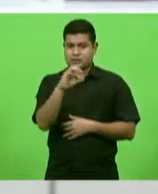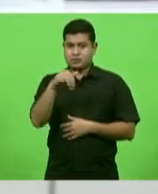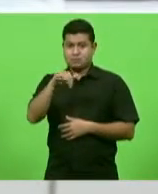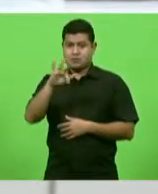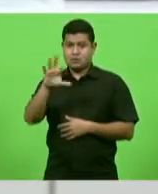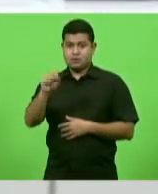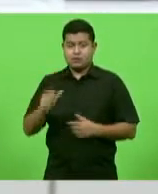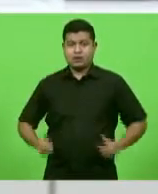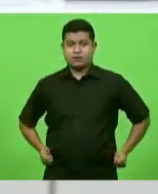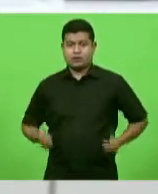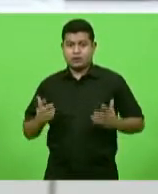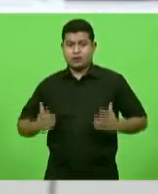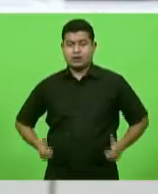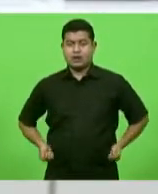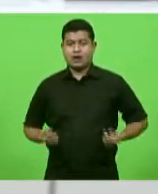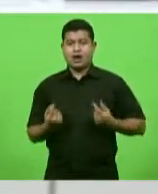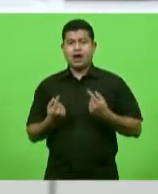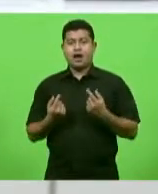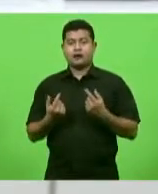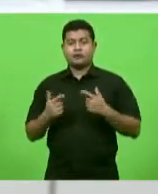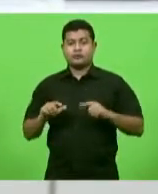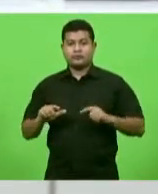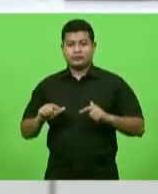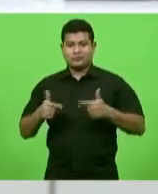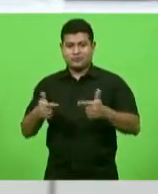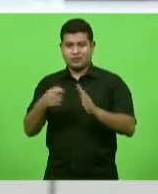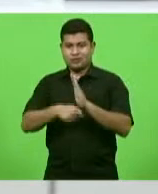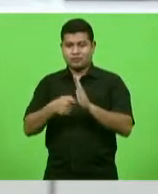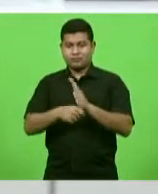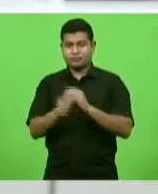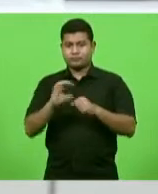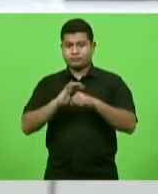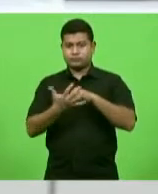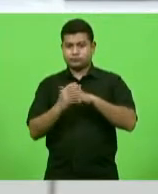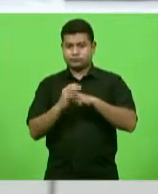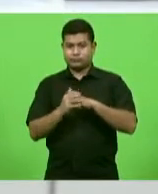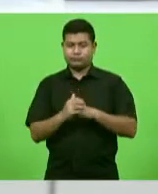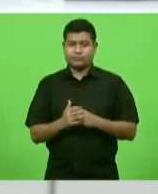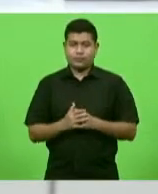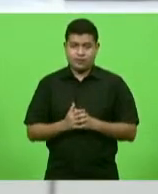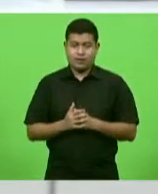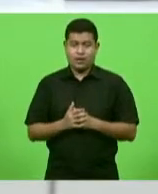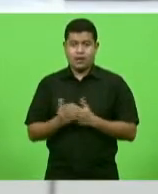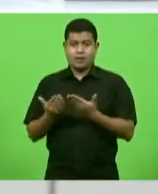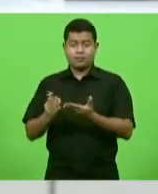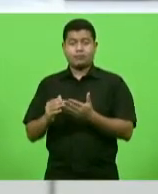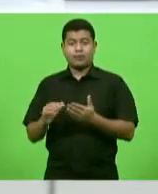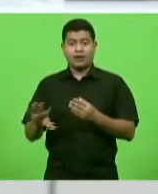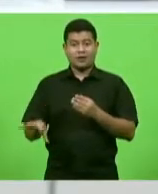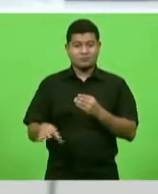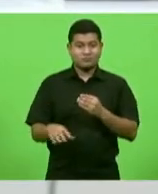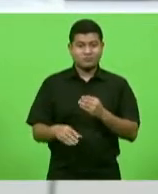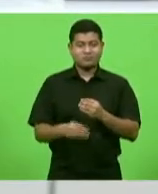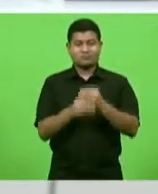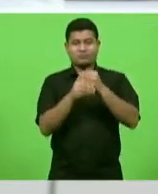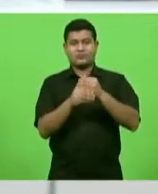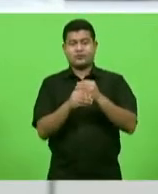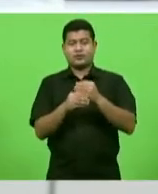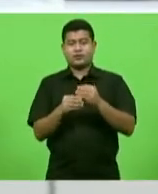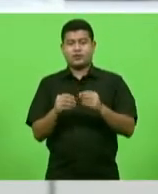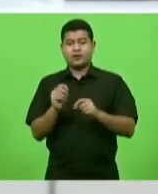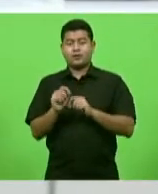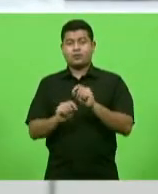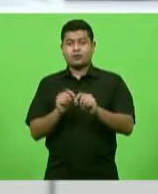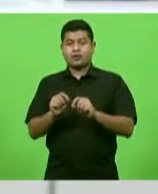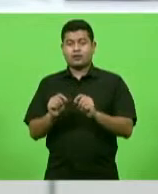para despesas perfeitamento da convite para reforçar sua tese menciona por derradeiro que o edital de cotação de